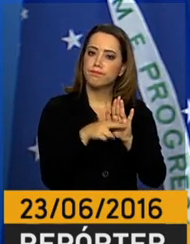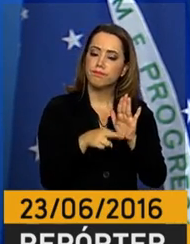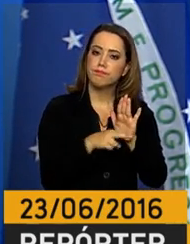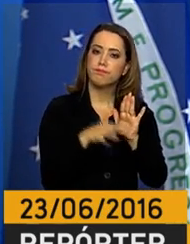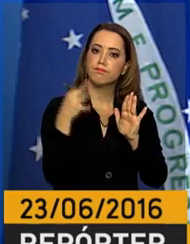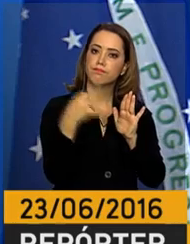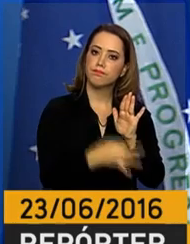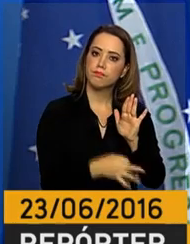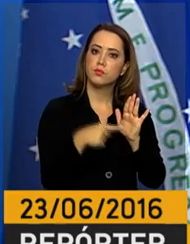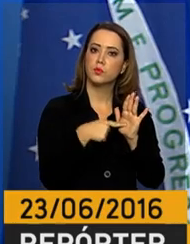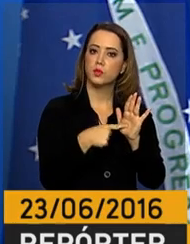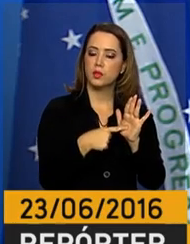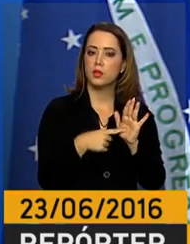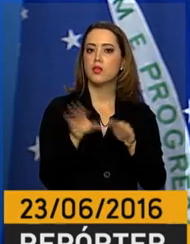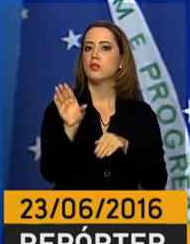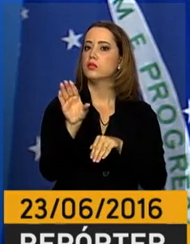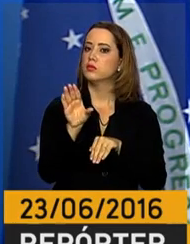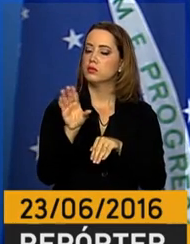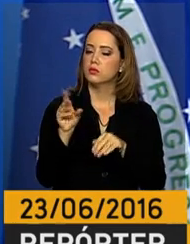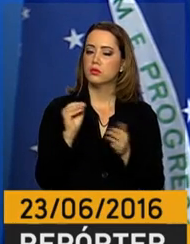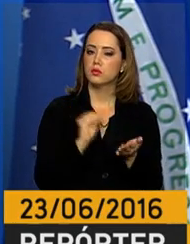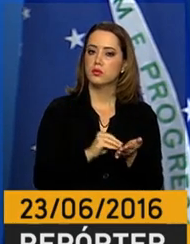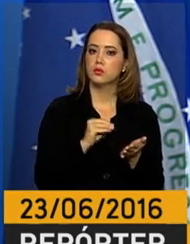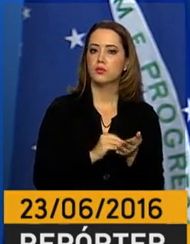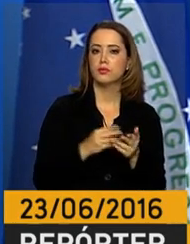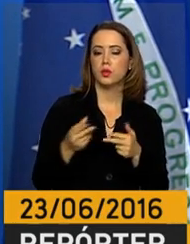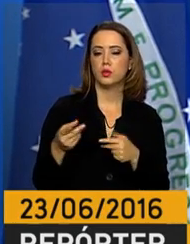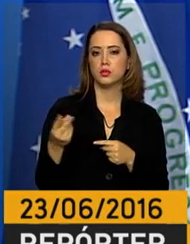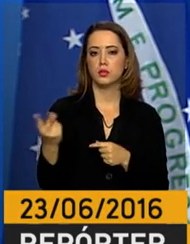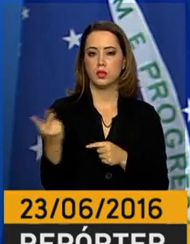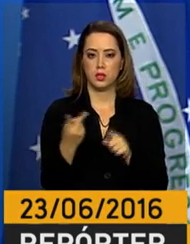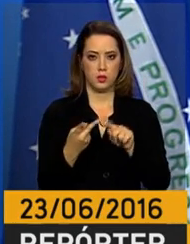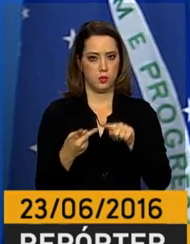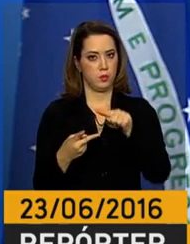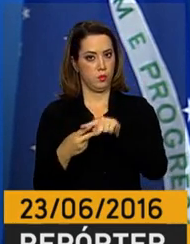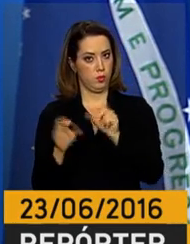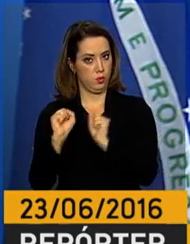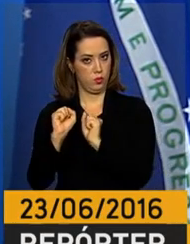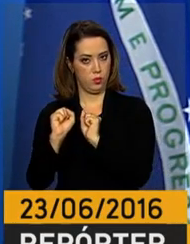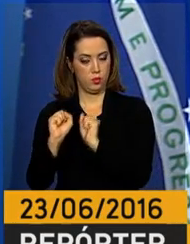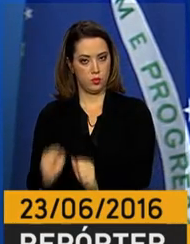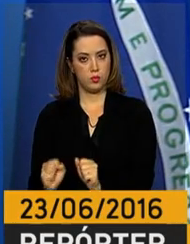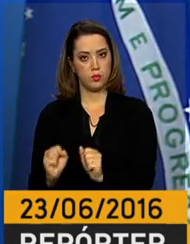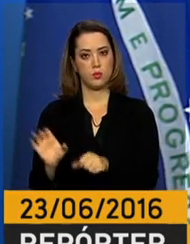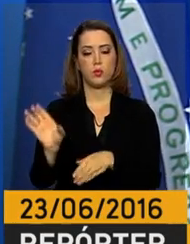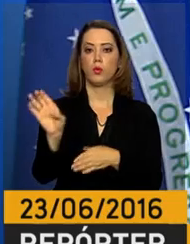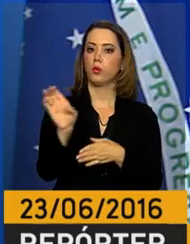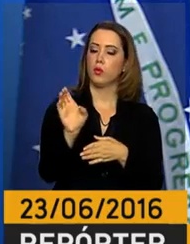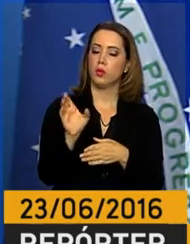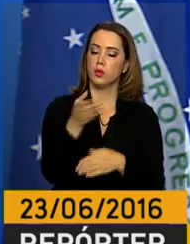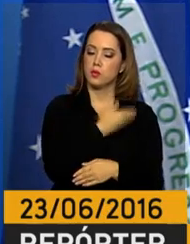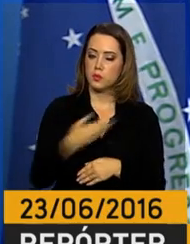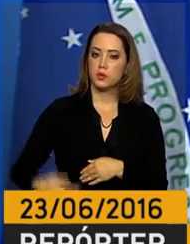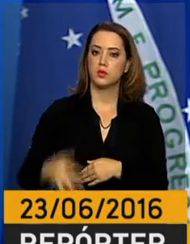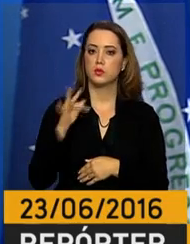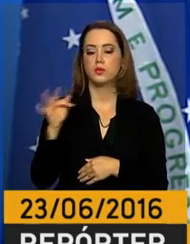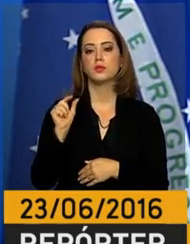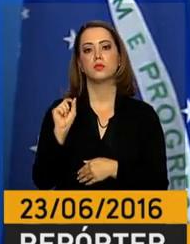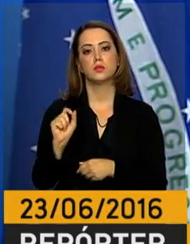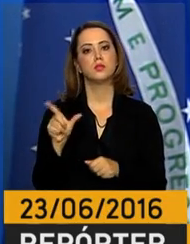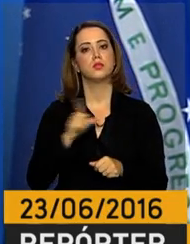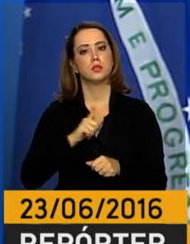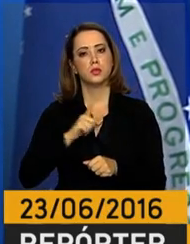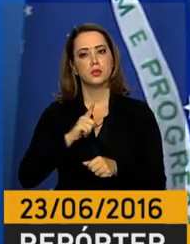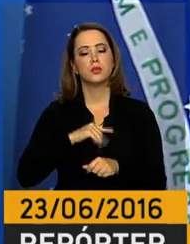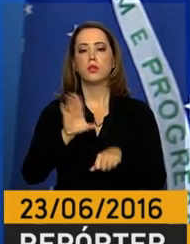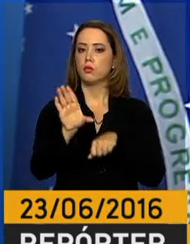relações institucionais entre dois poderes do Estado aquele em que devidamente autorizado